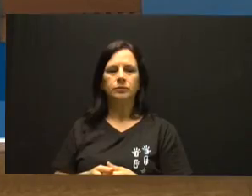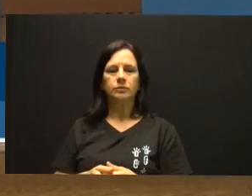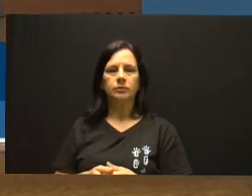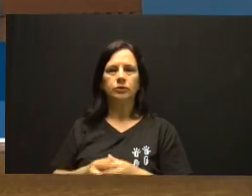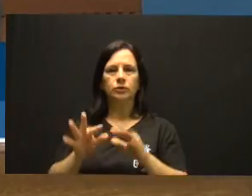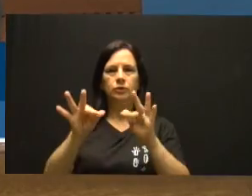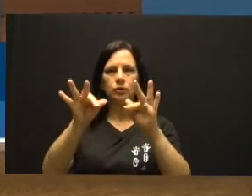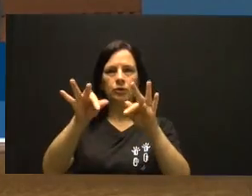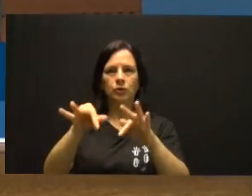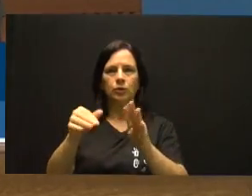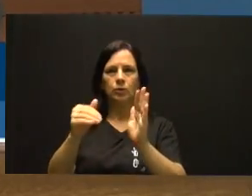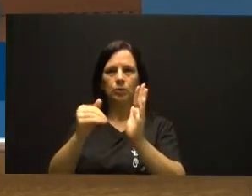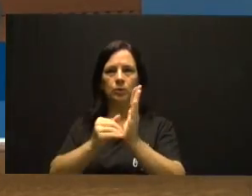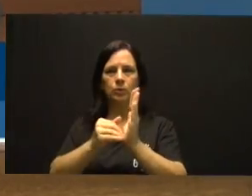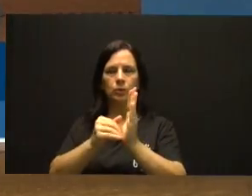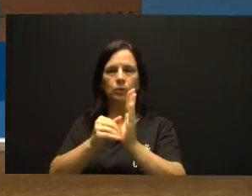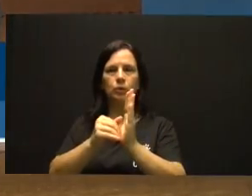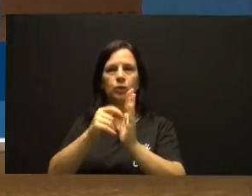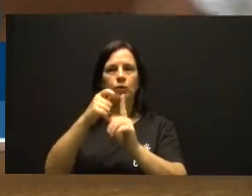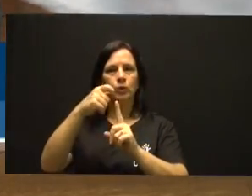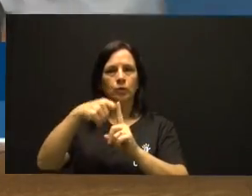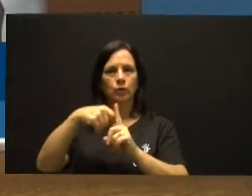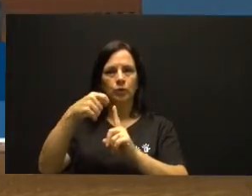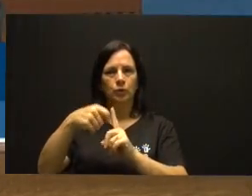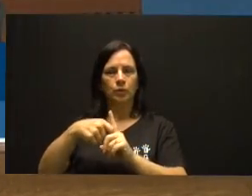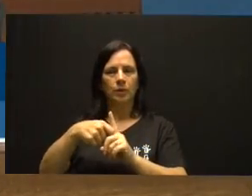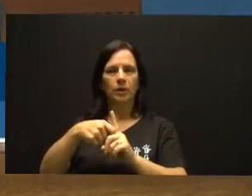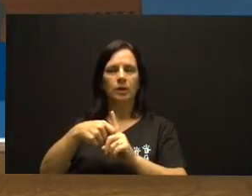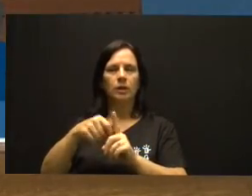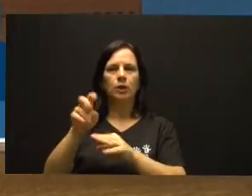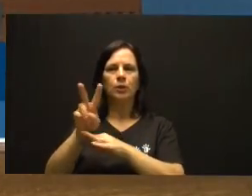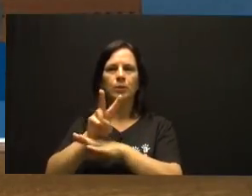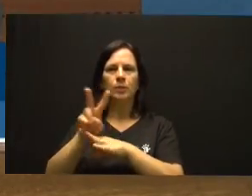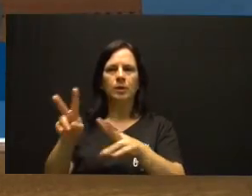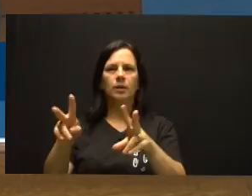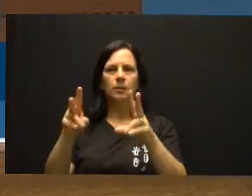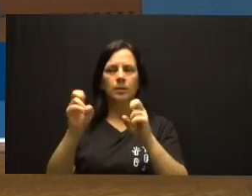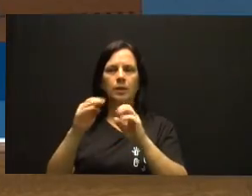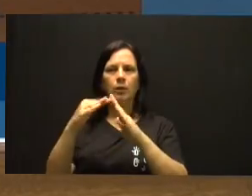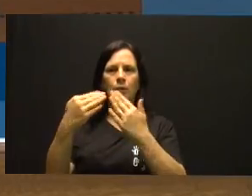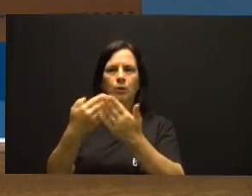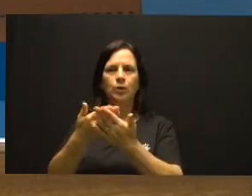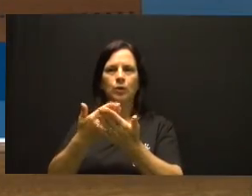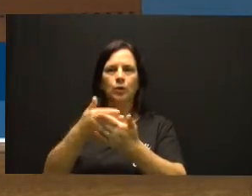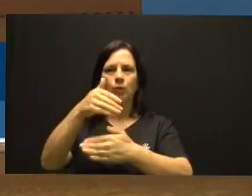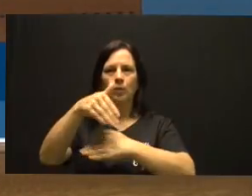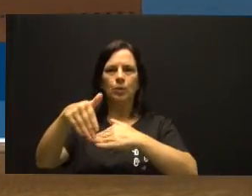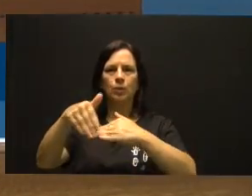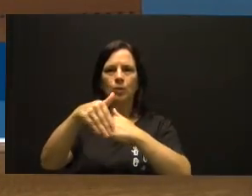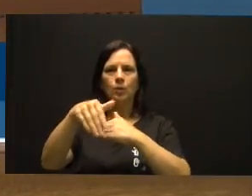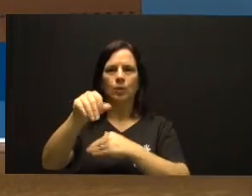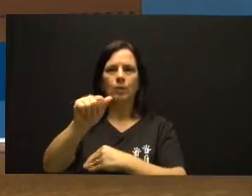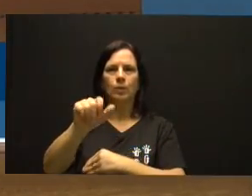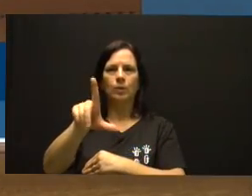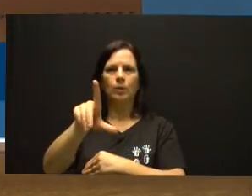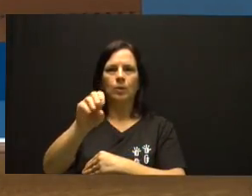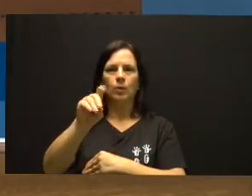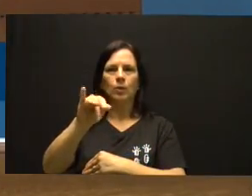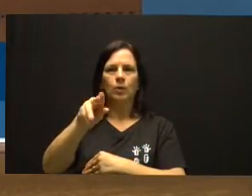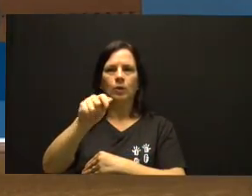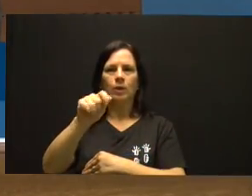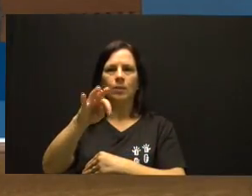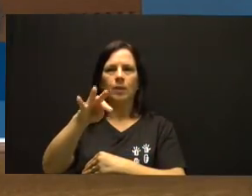no final do último mês, pude visitar e averiguar a unidade de ensino localizada na Rua do Alojamento, no bairro da